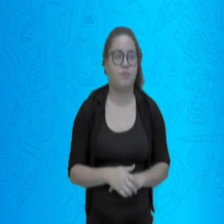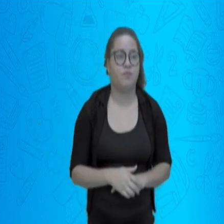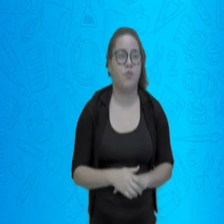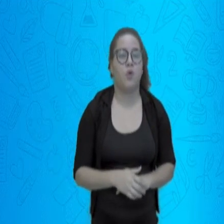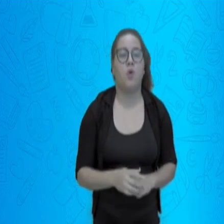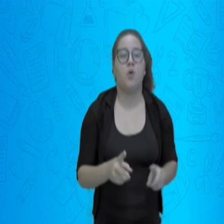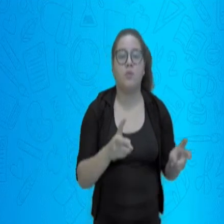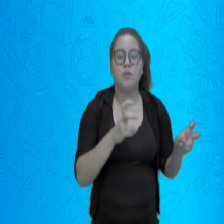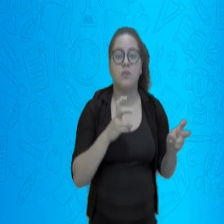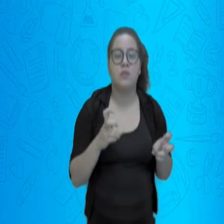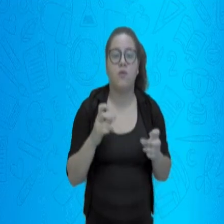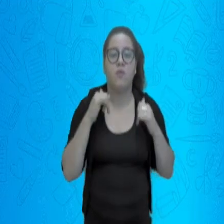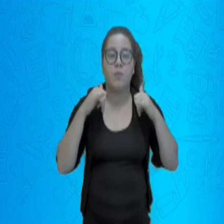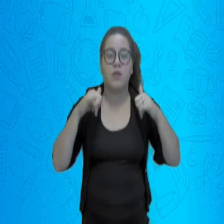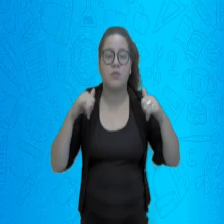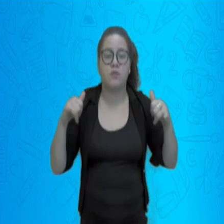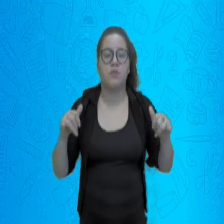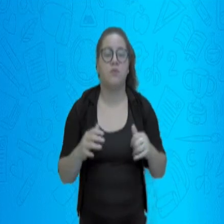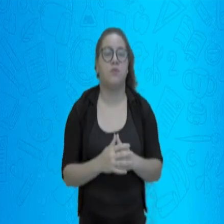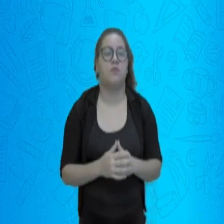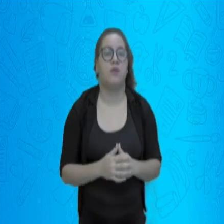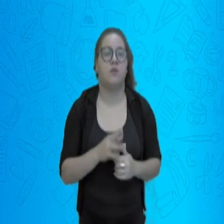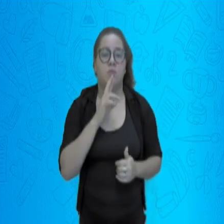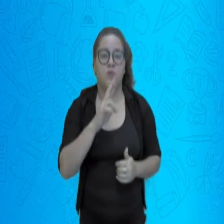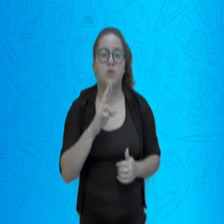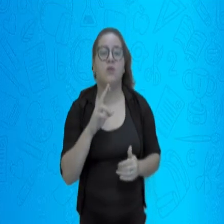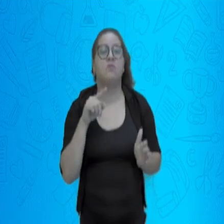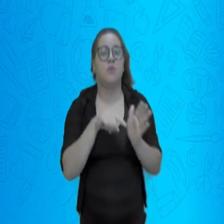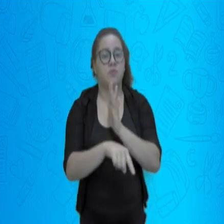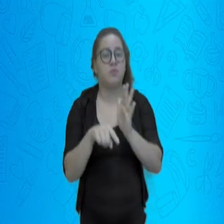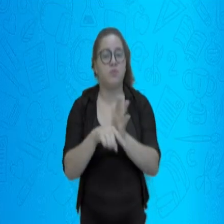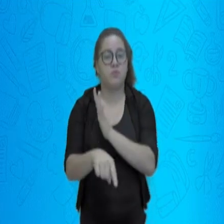vamos responder algumas questões, tá?